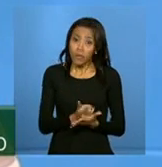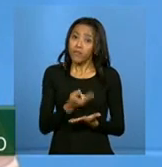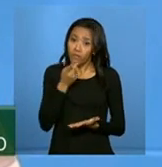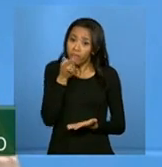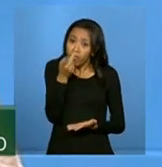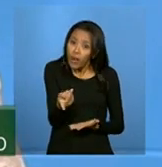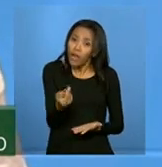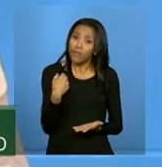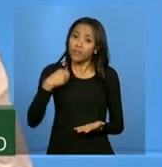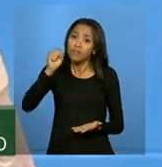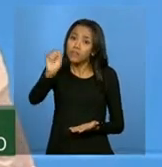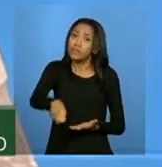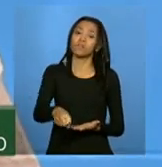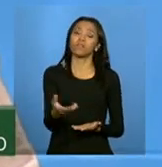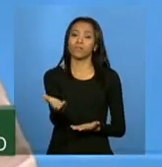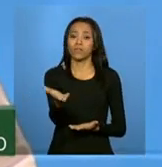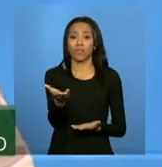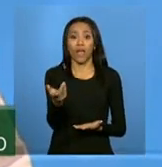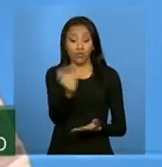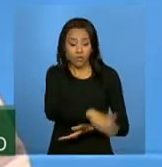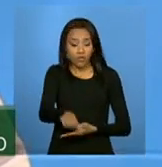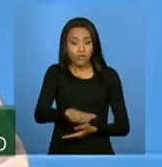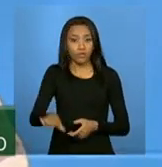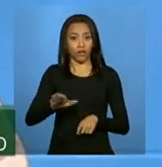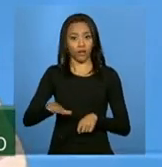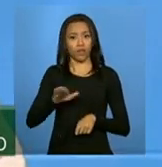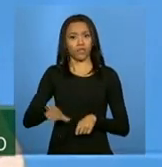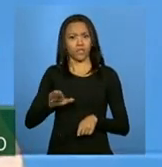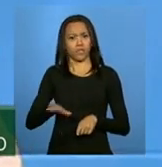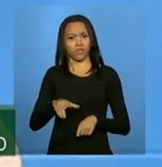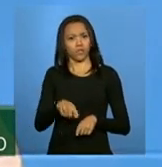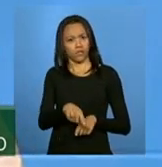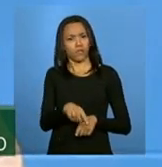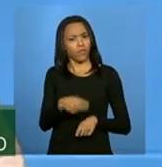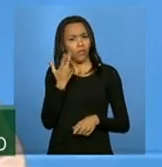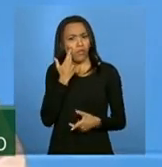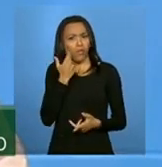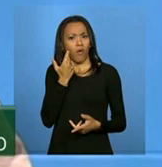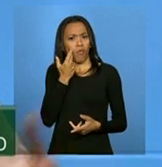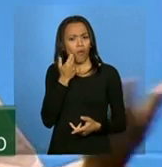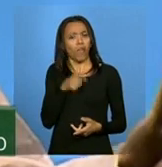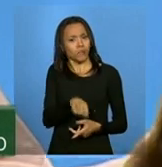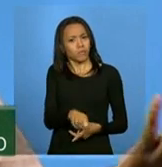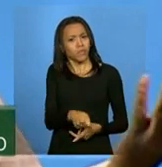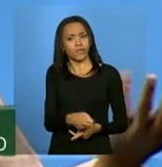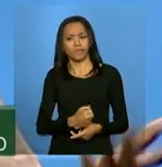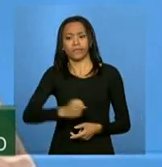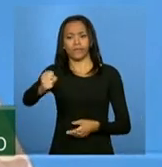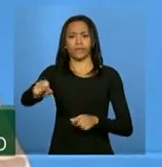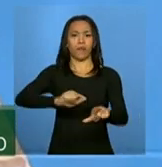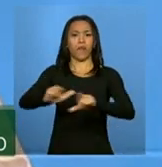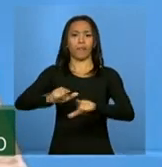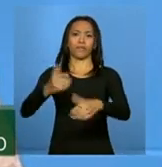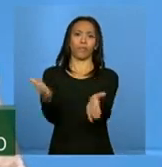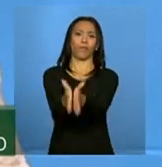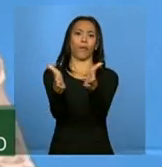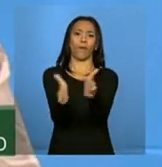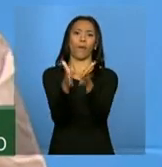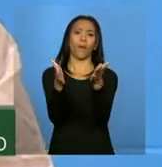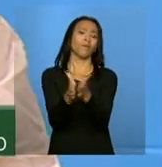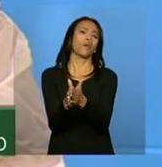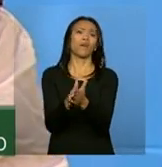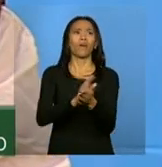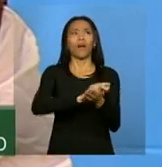dizia, sim, isso é uma parte da vida. Eles diziam, as crianças, isso é normal, é parte da vida, elas têm que trabalhar porque são pobres. Muitos países